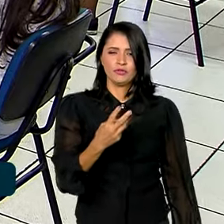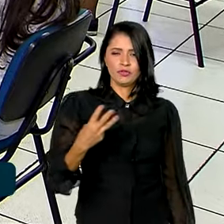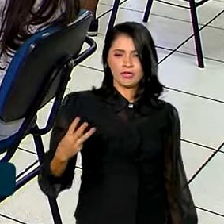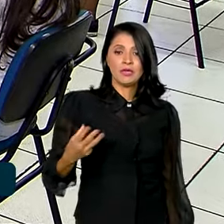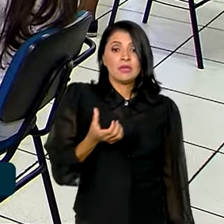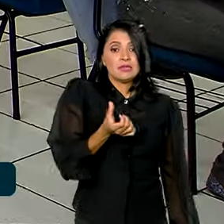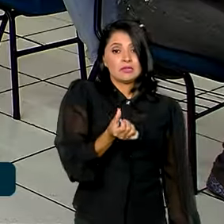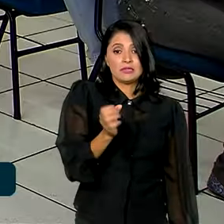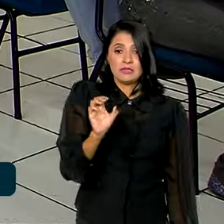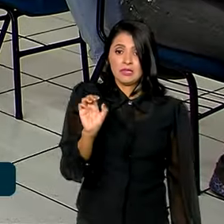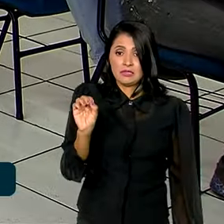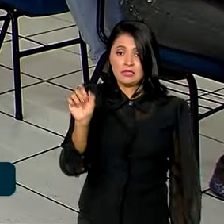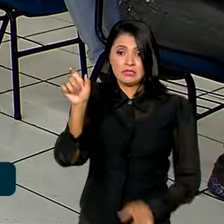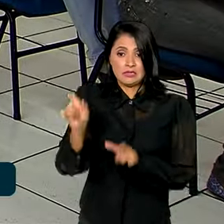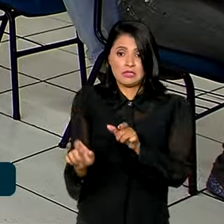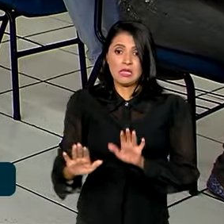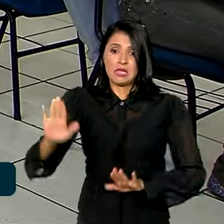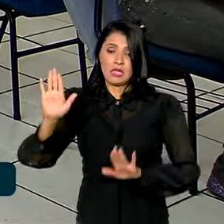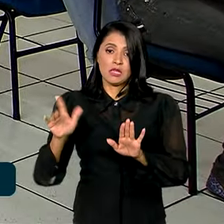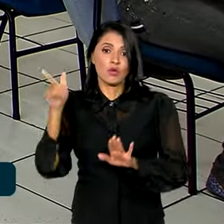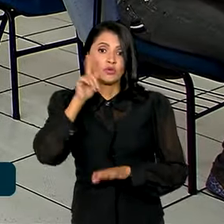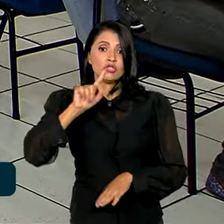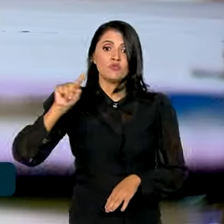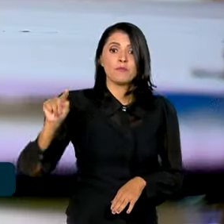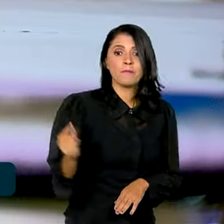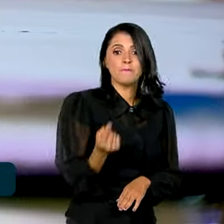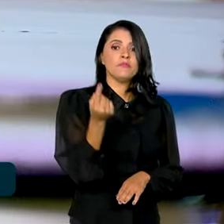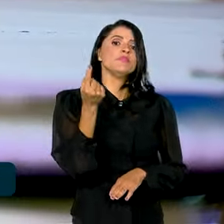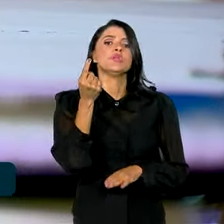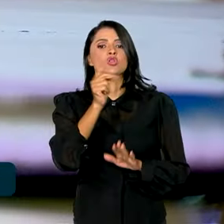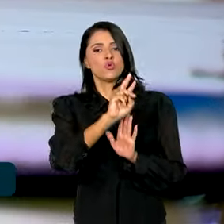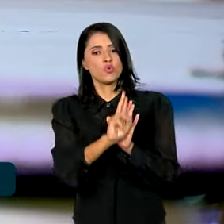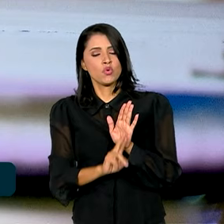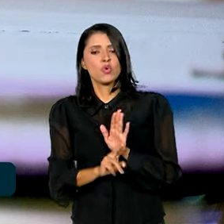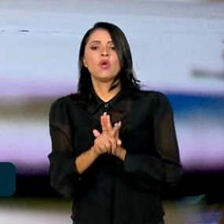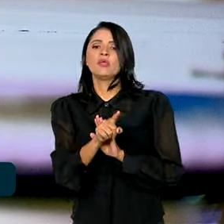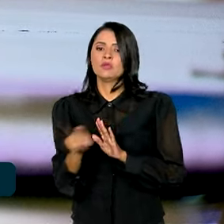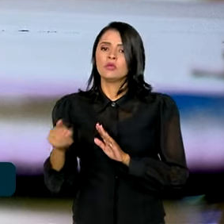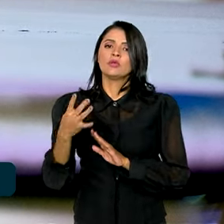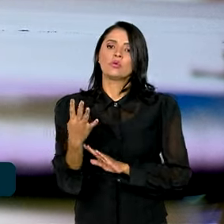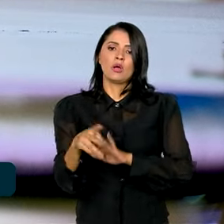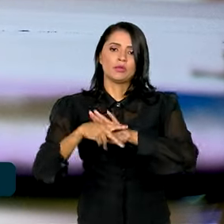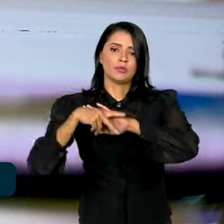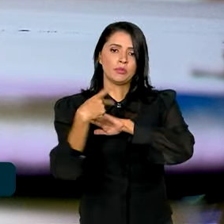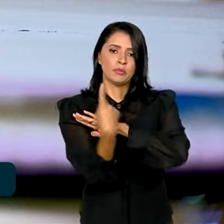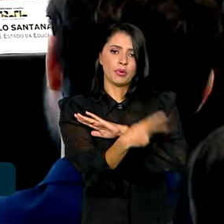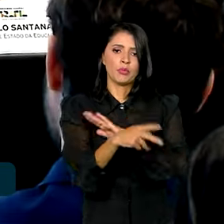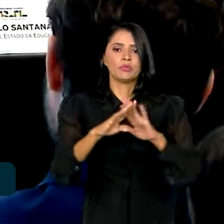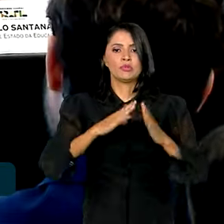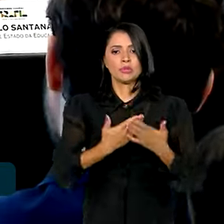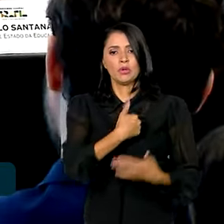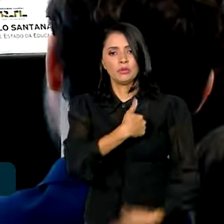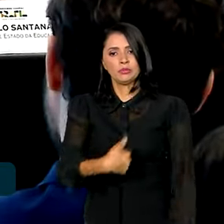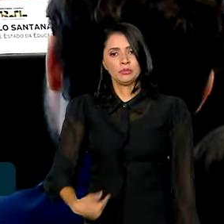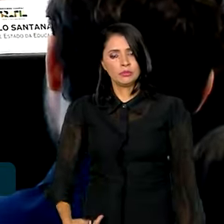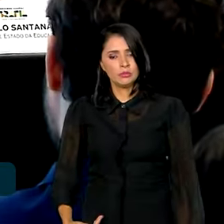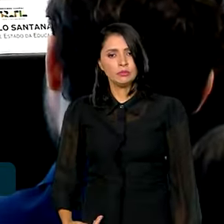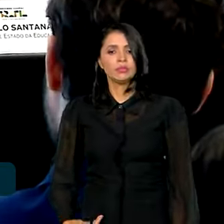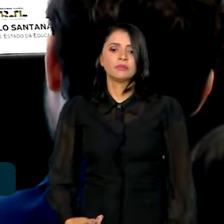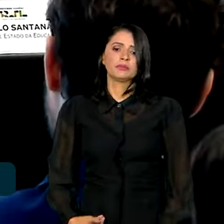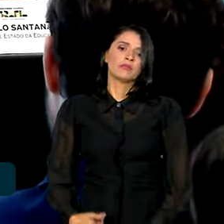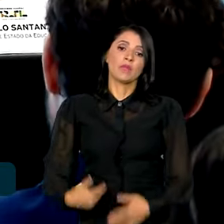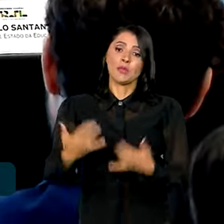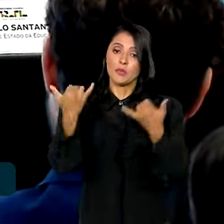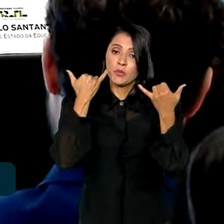60 candidatos tiraram nota 1000 na redação. Desses, 4 eram da rede pública. Os dados